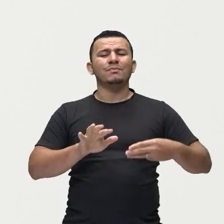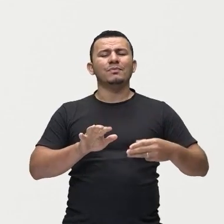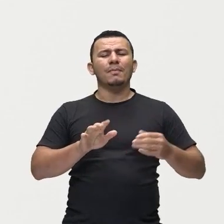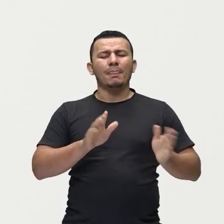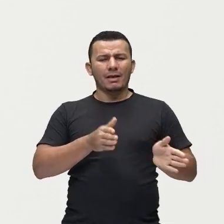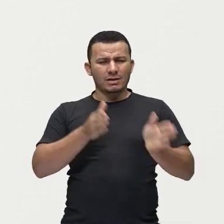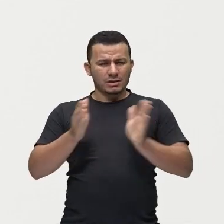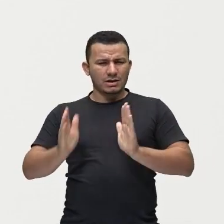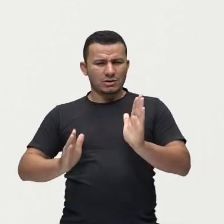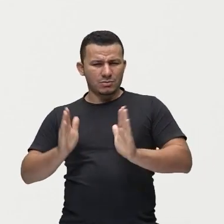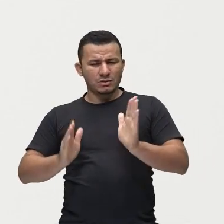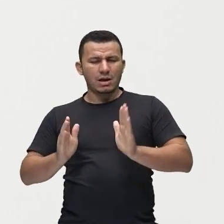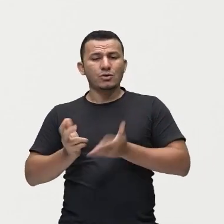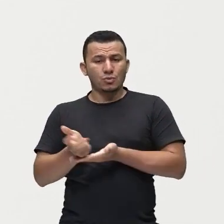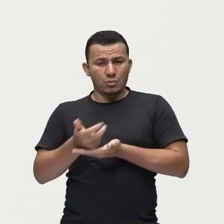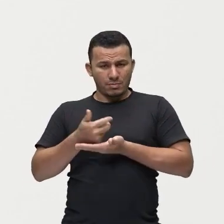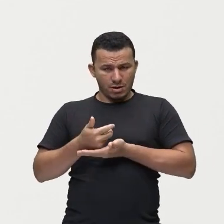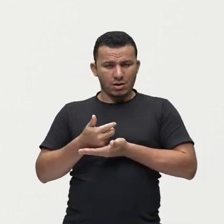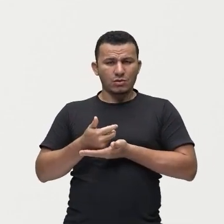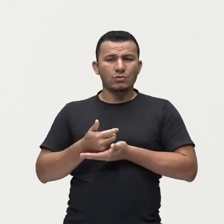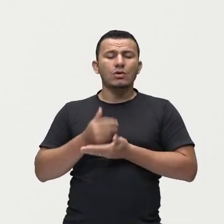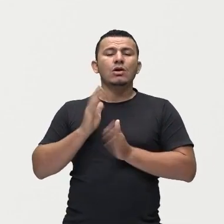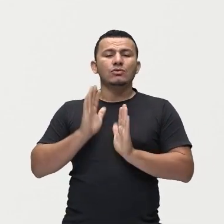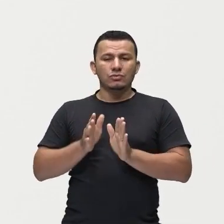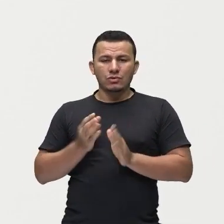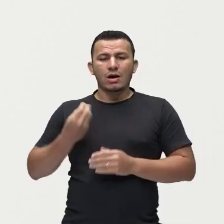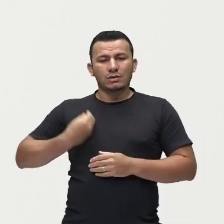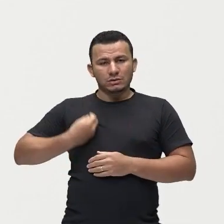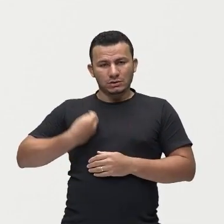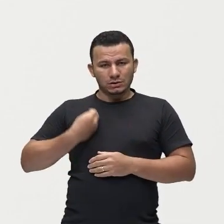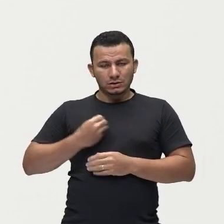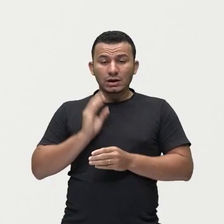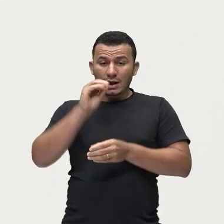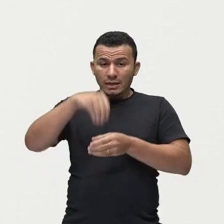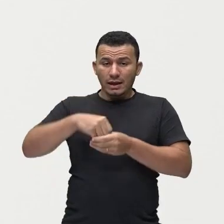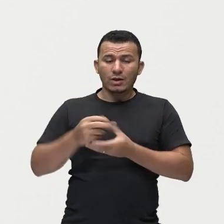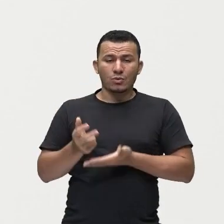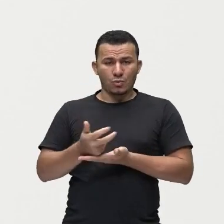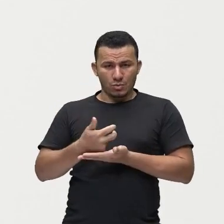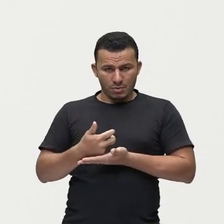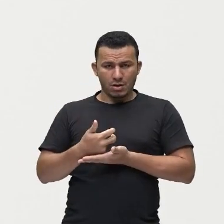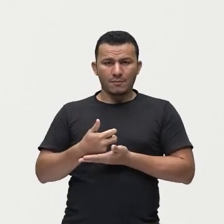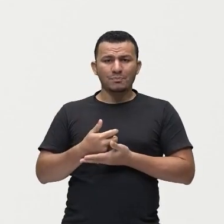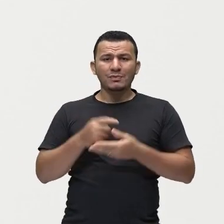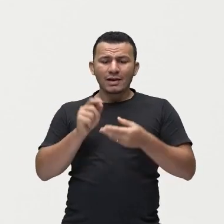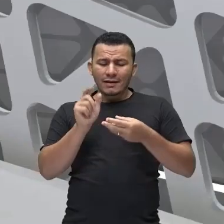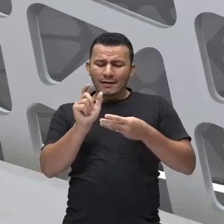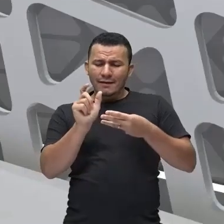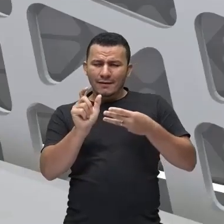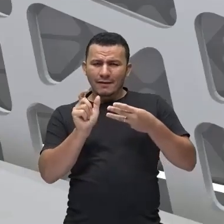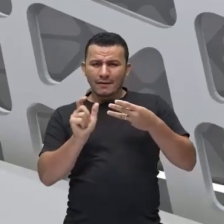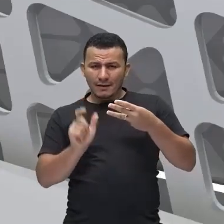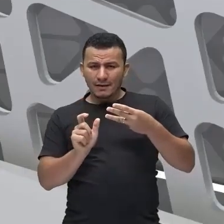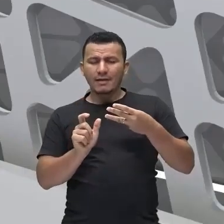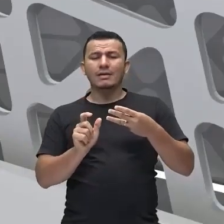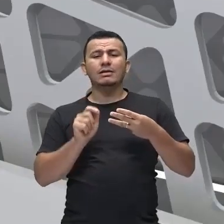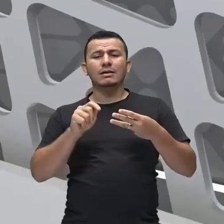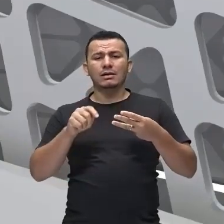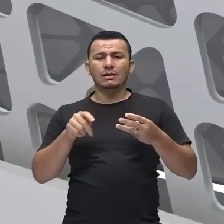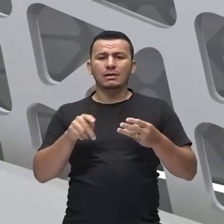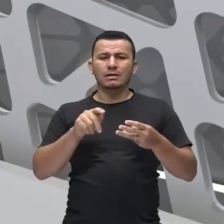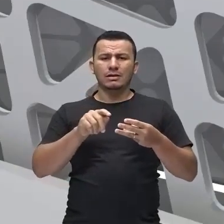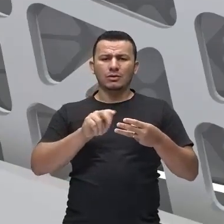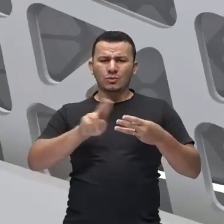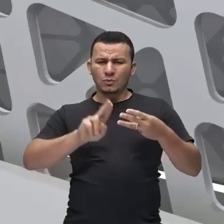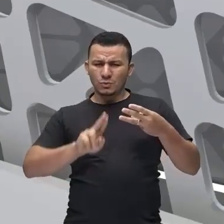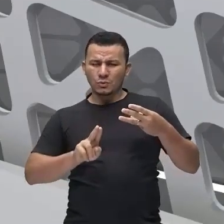folhetos embrionários, eles já estão presentes nesse embrião e cada um desses folhetos